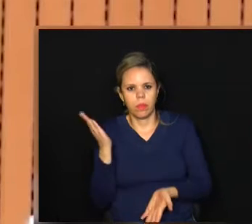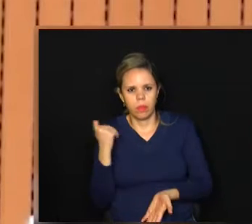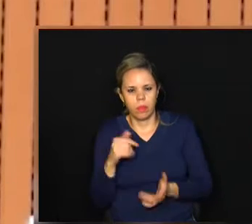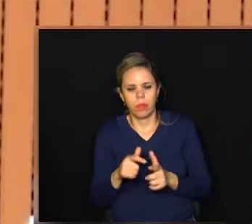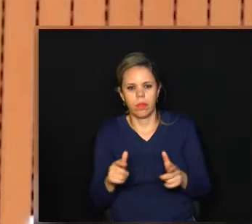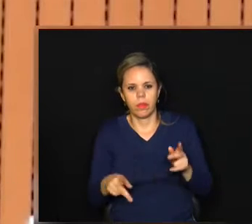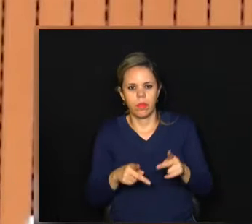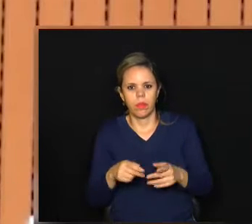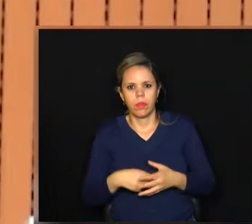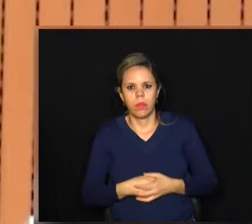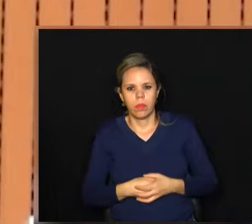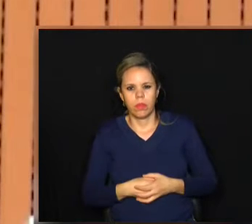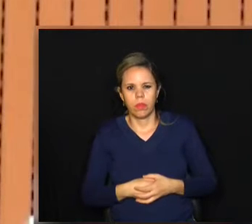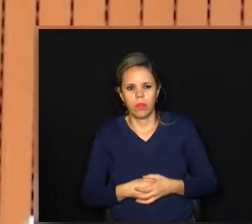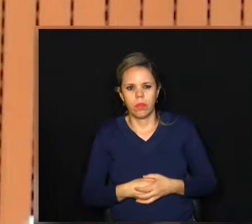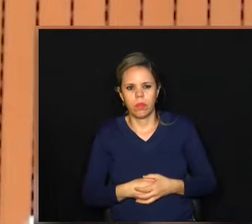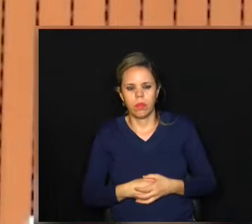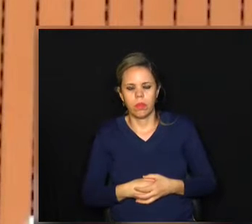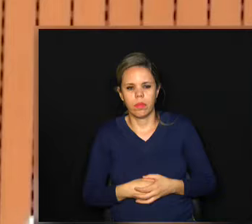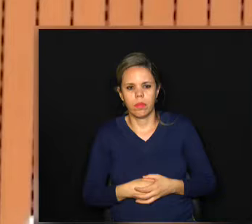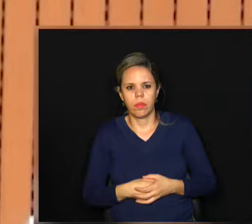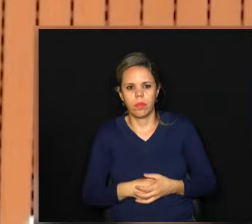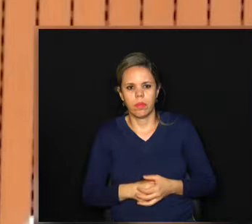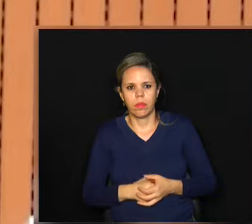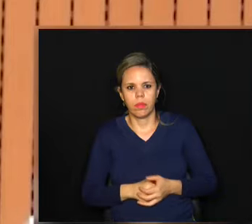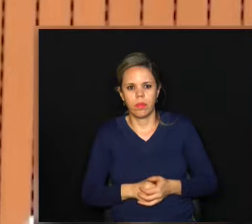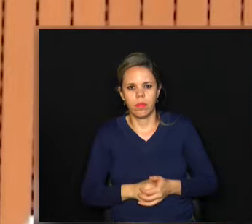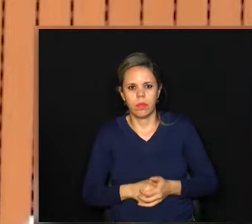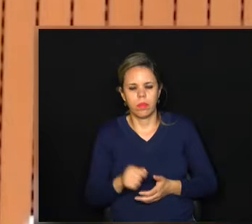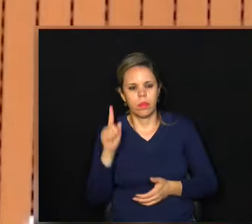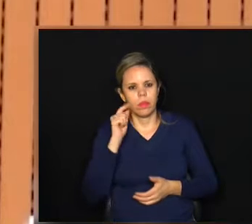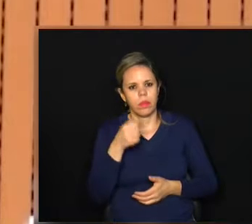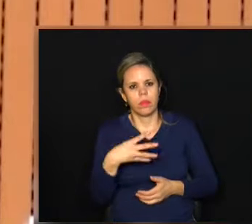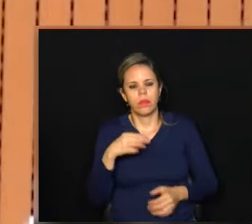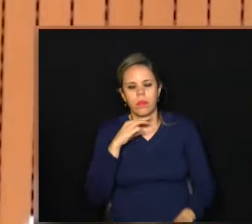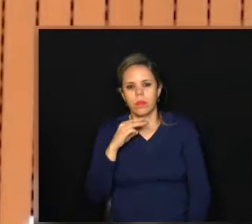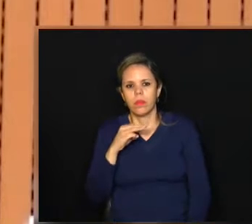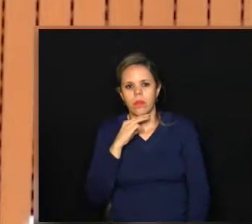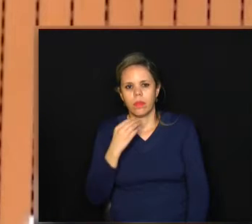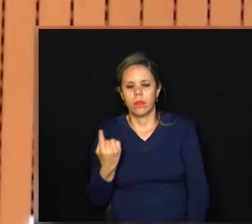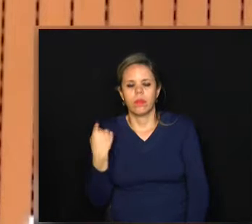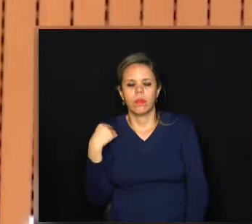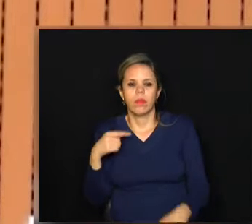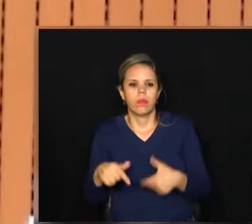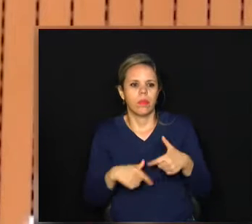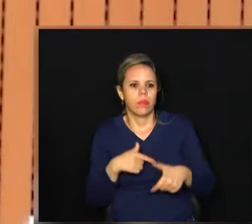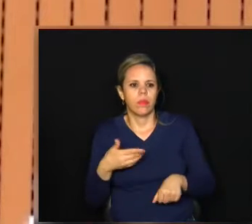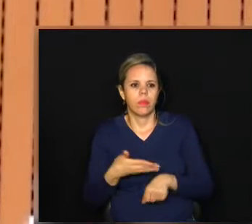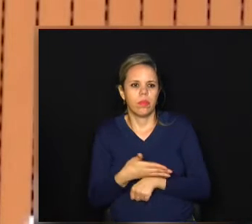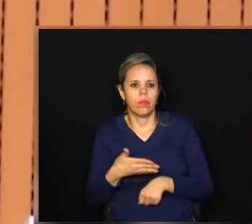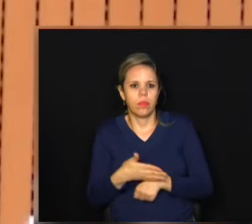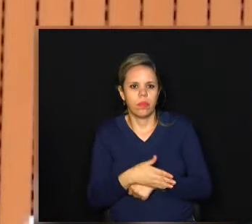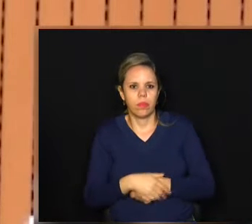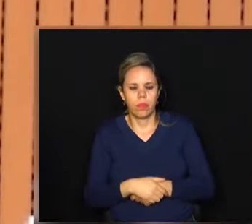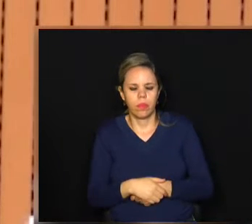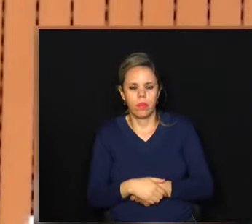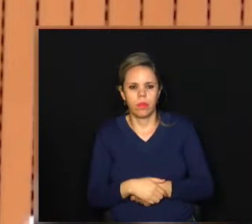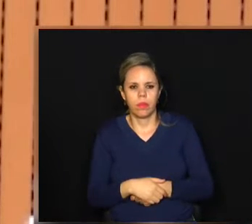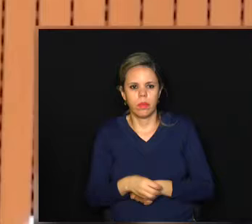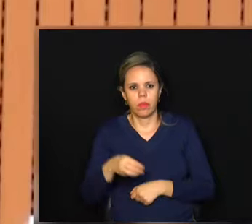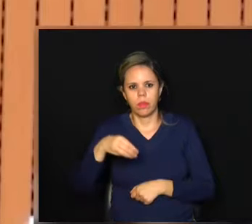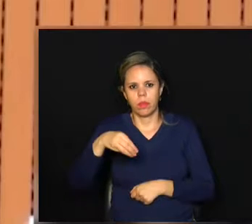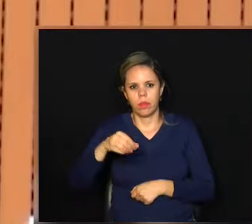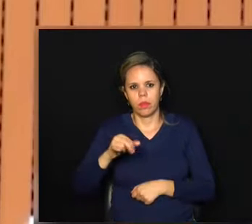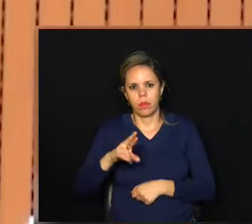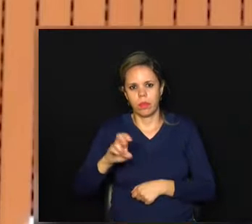da população. No dia 14 de março, nossa última atividade, né, que ela participou, Marielle leu